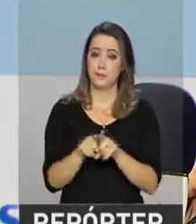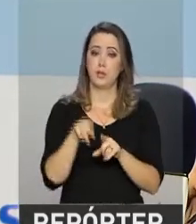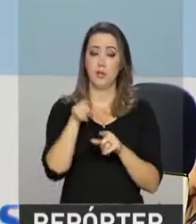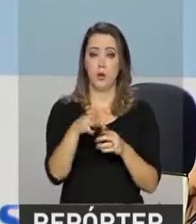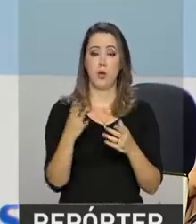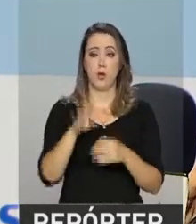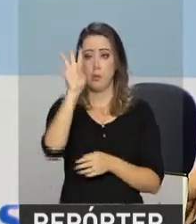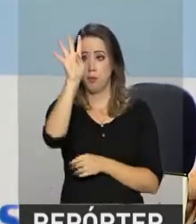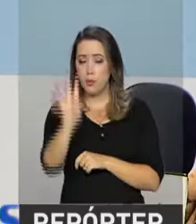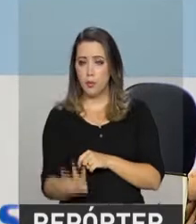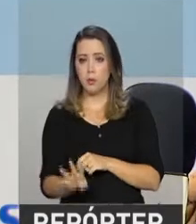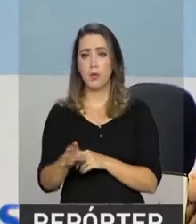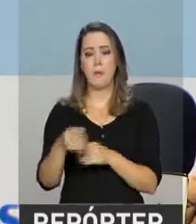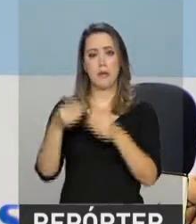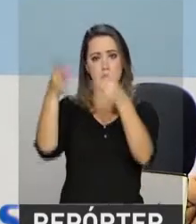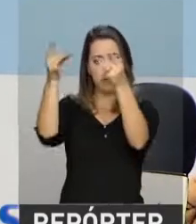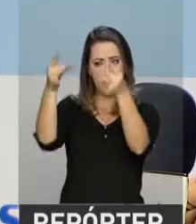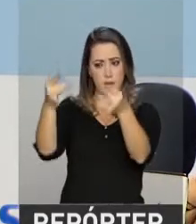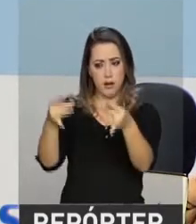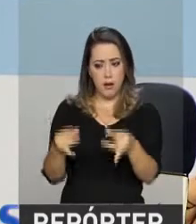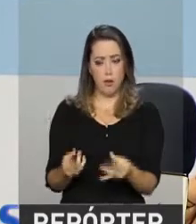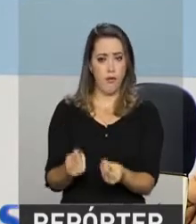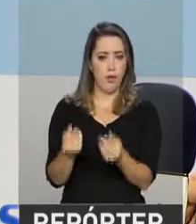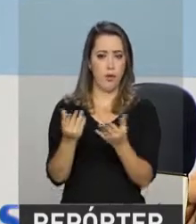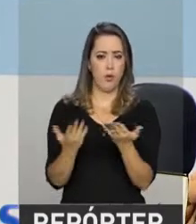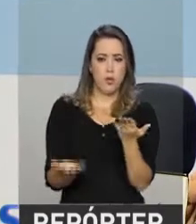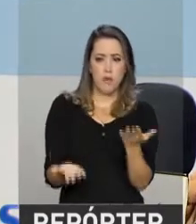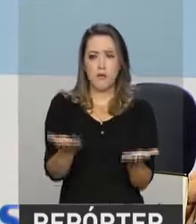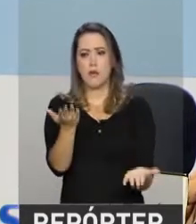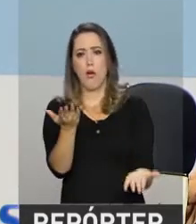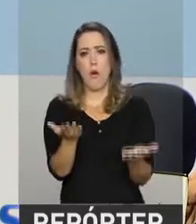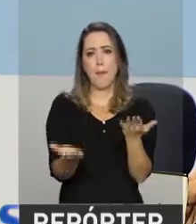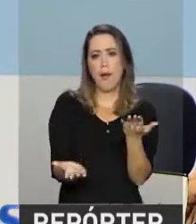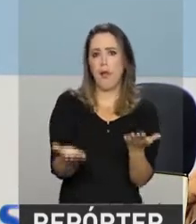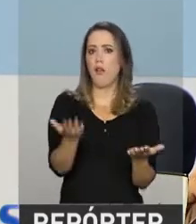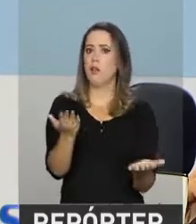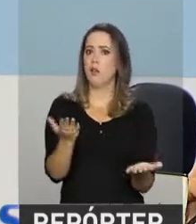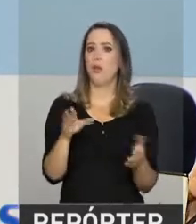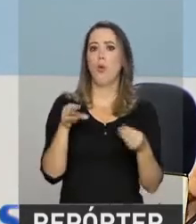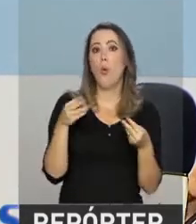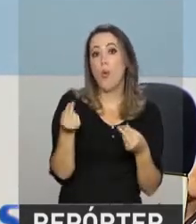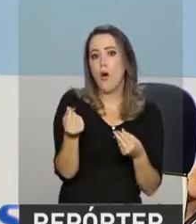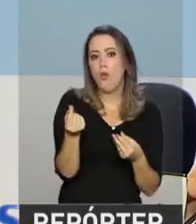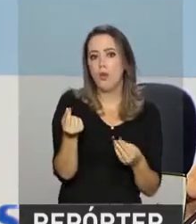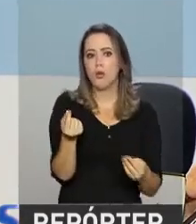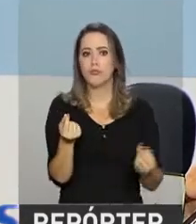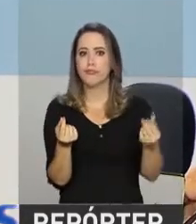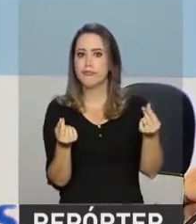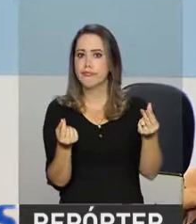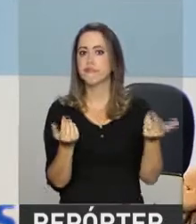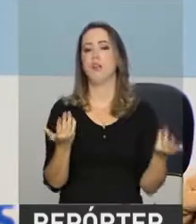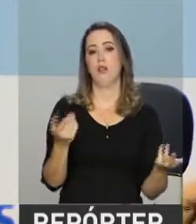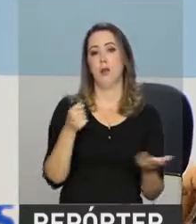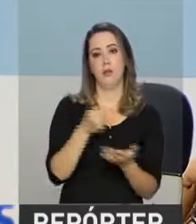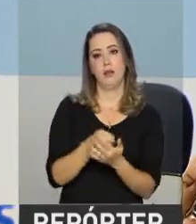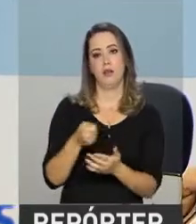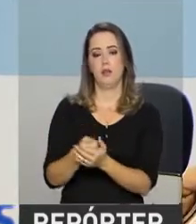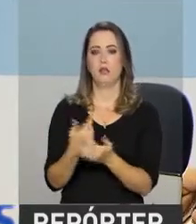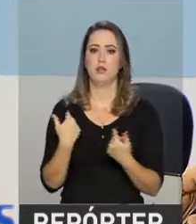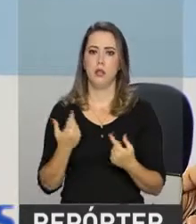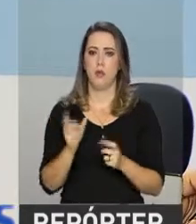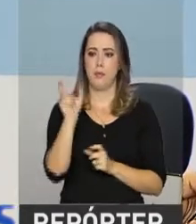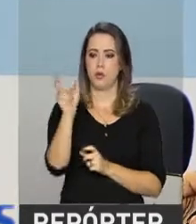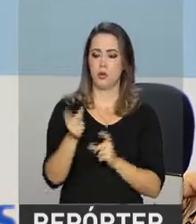preço é balizar o mercado o gestor do hospital gestor municipal ele